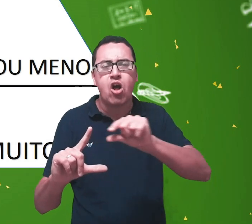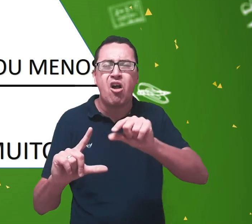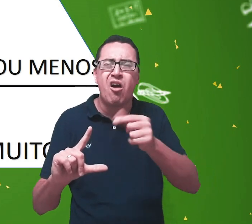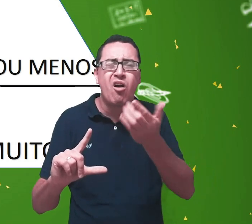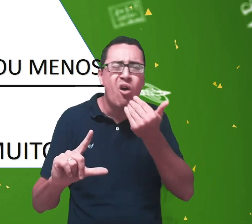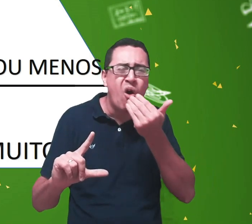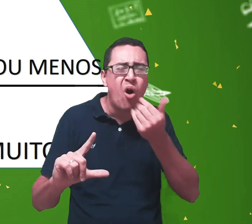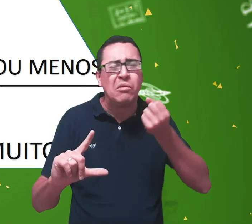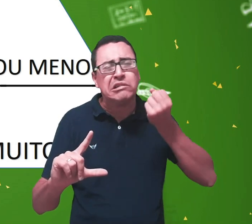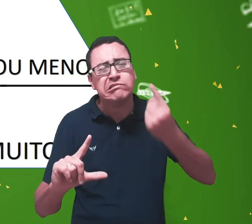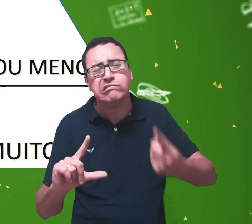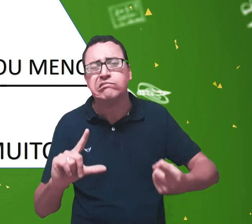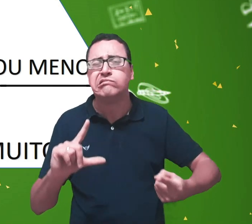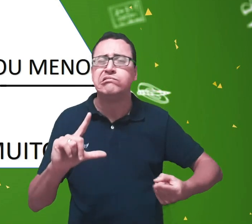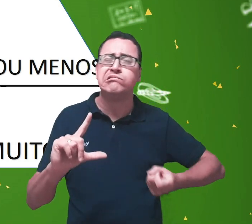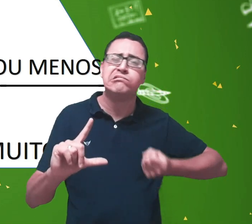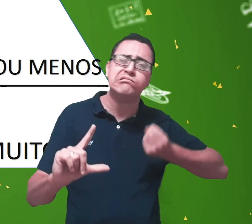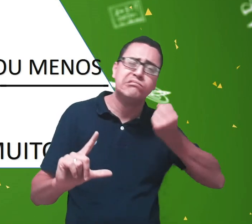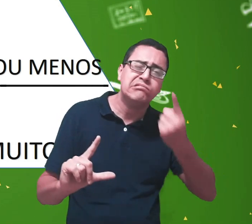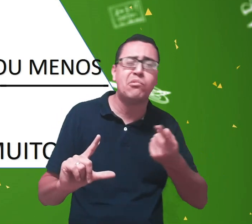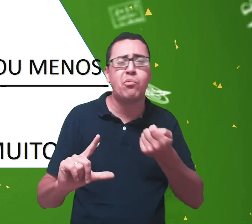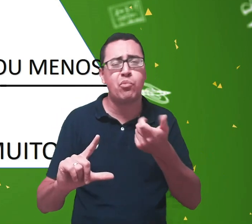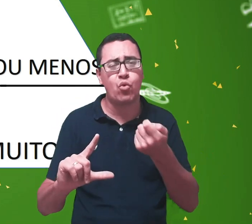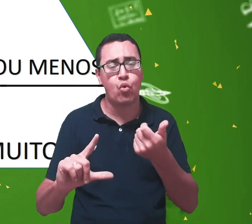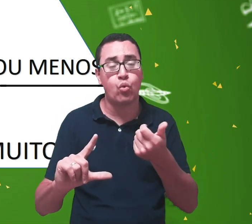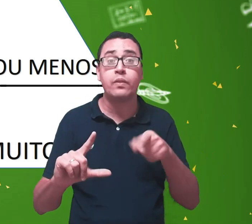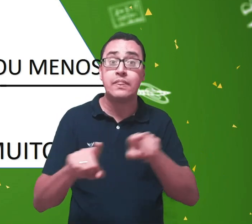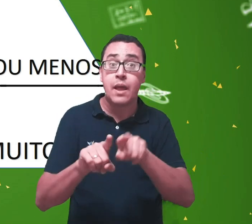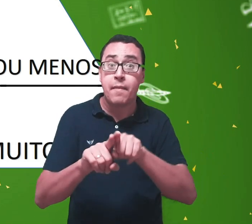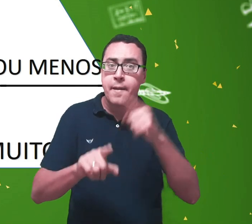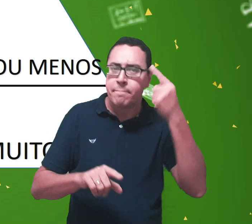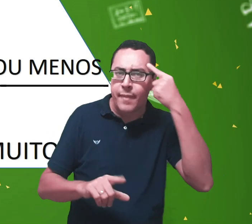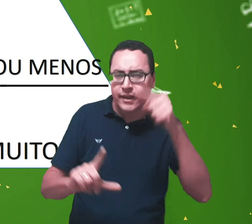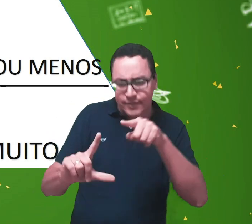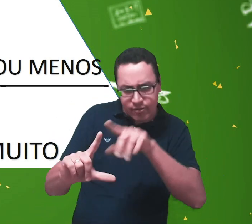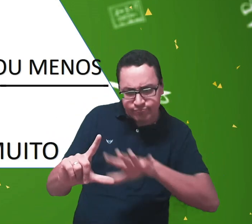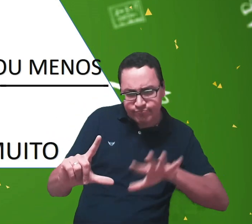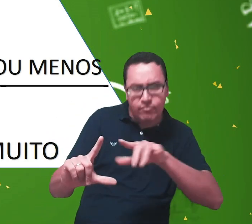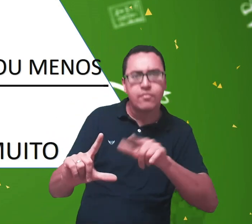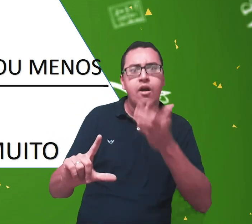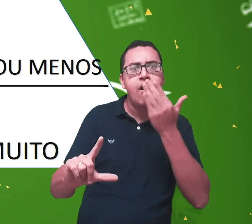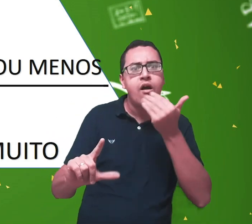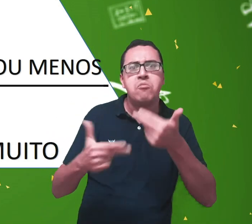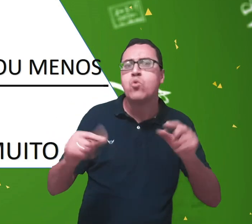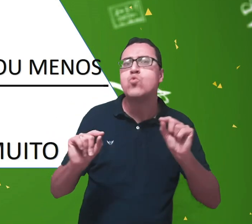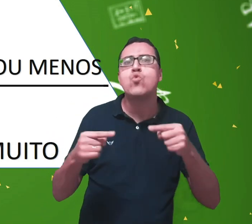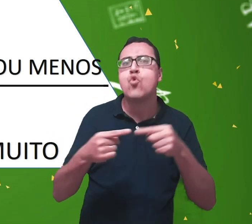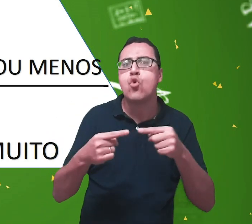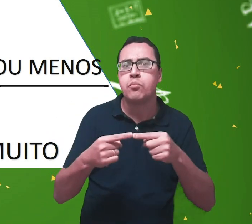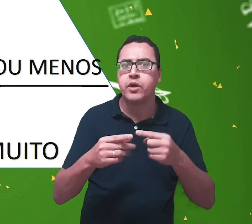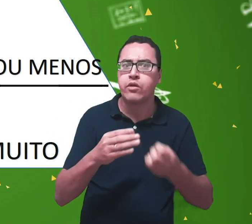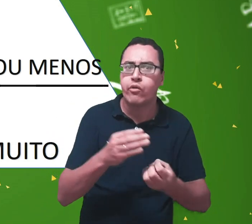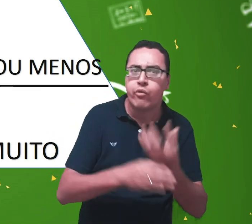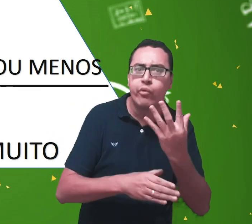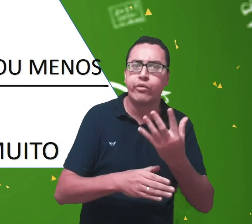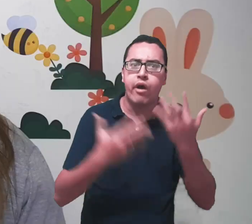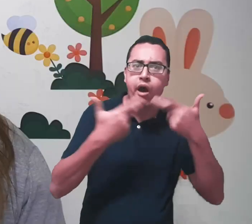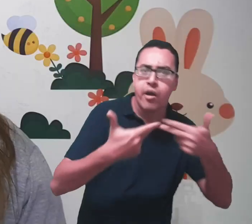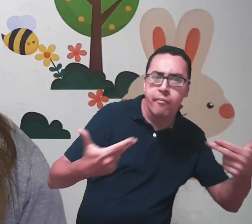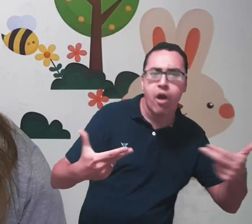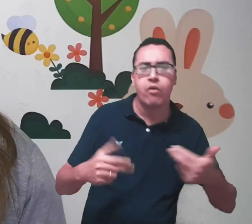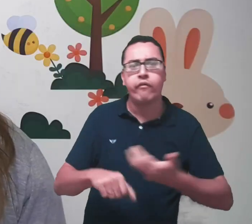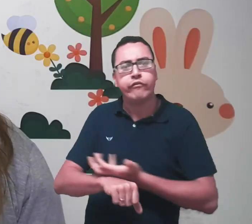pouquinho, tá bom? Pensar se esses produtos são de origem animal ou vegetal.